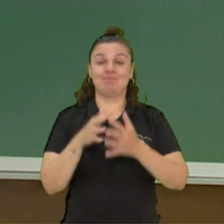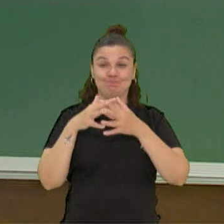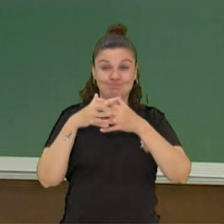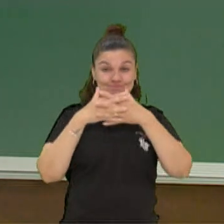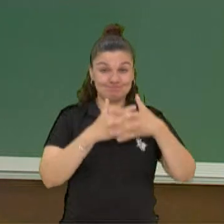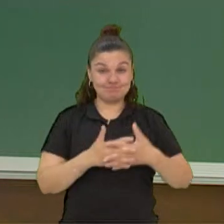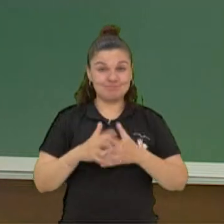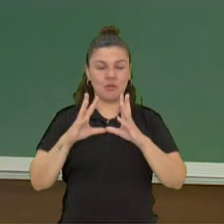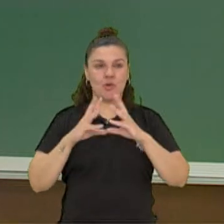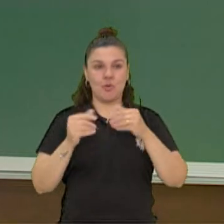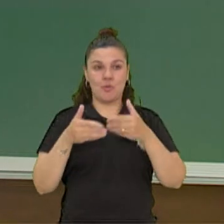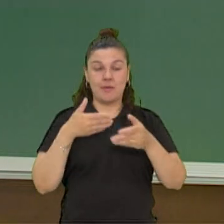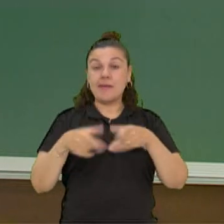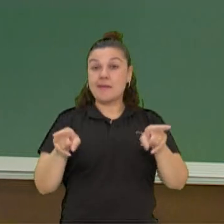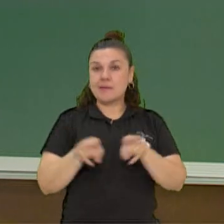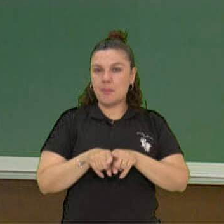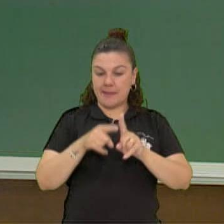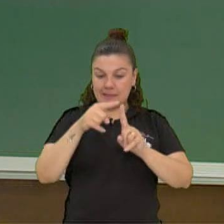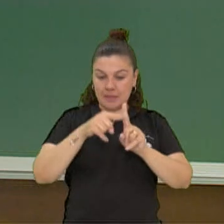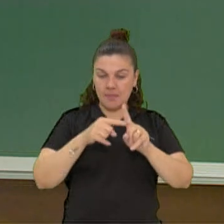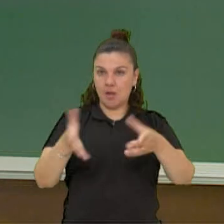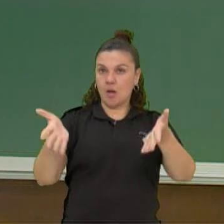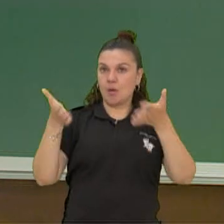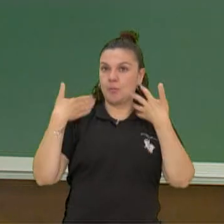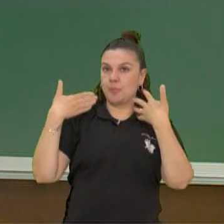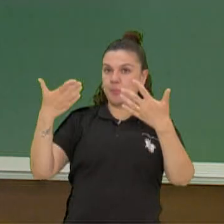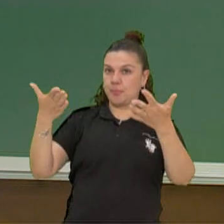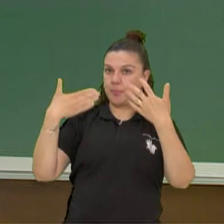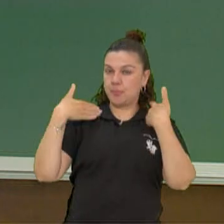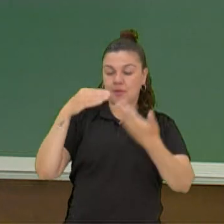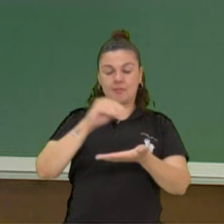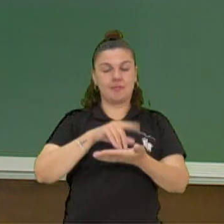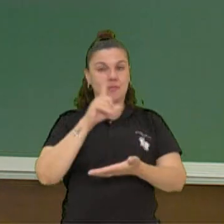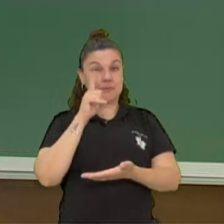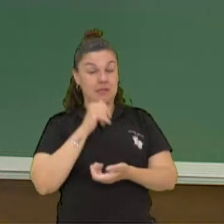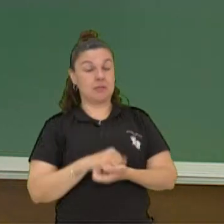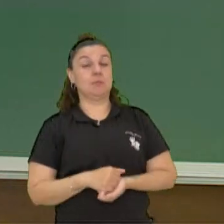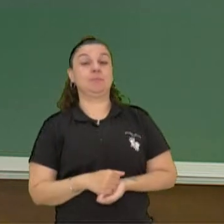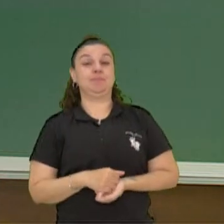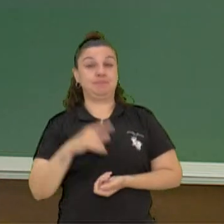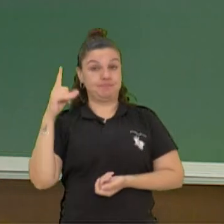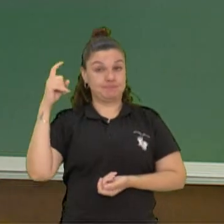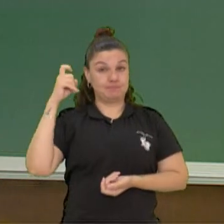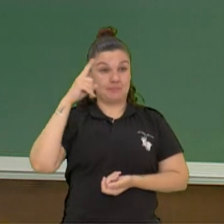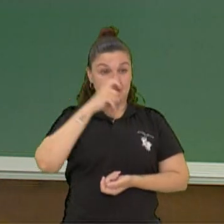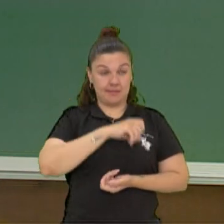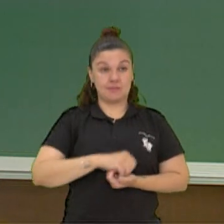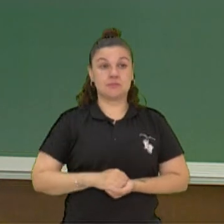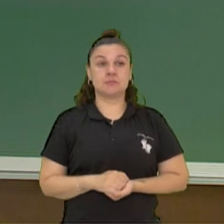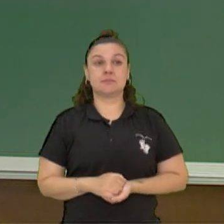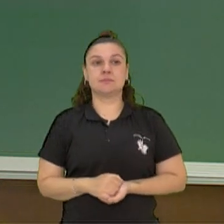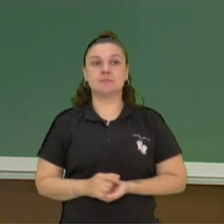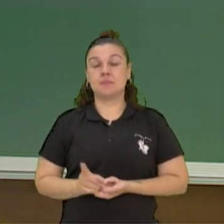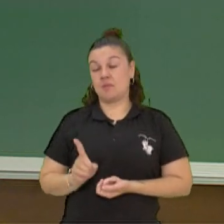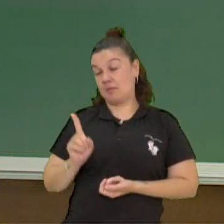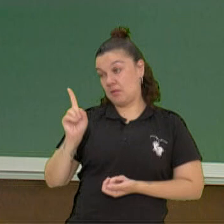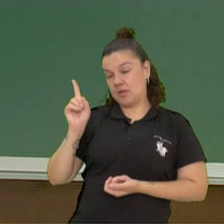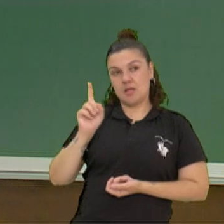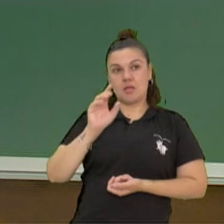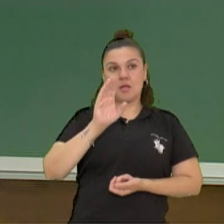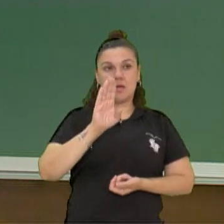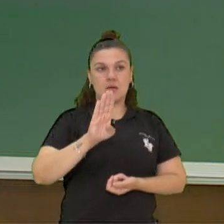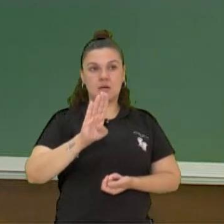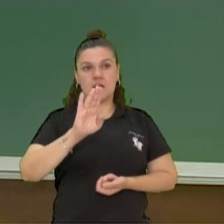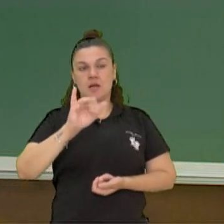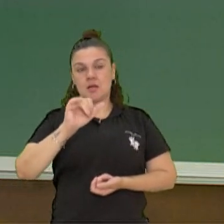qualquer lugar. E ainda sofrem com as altas temperaturas. Altas temperaturas, falta de água, né? Problemas na certa.